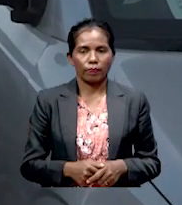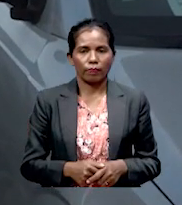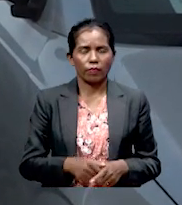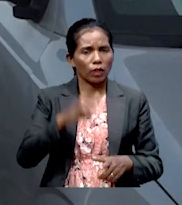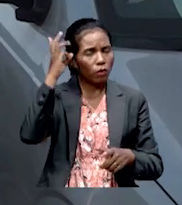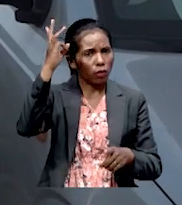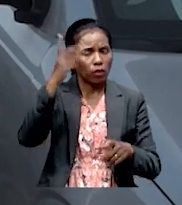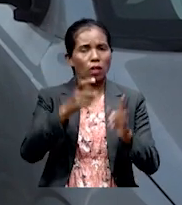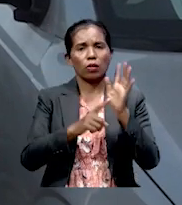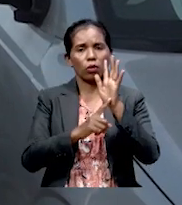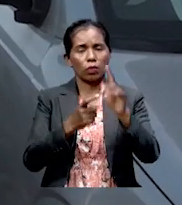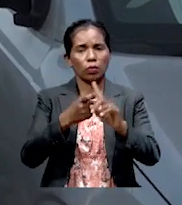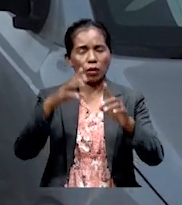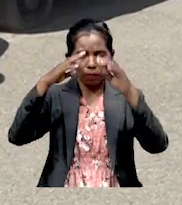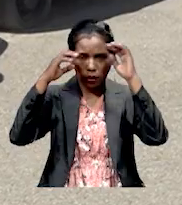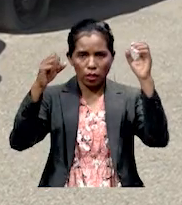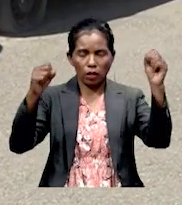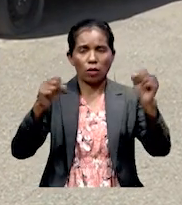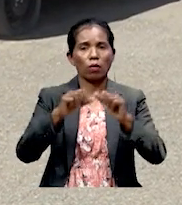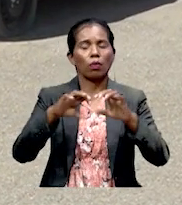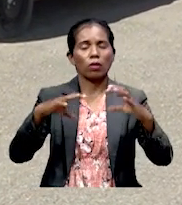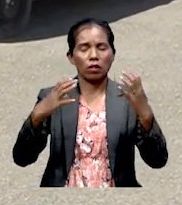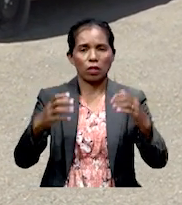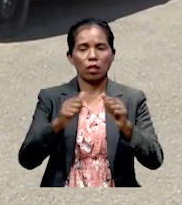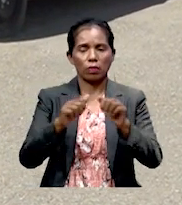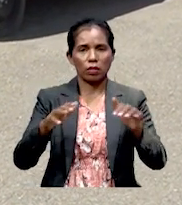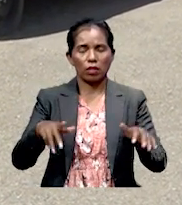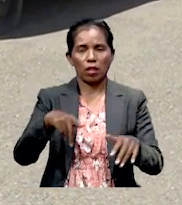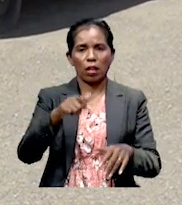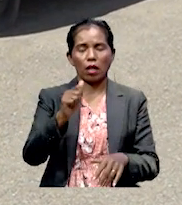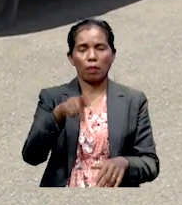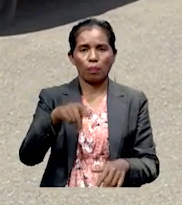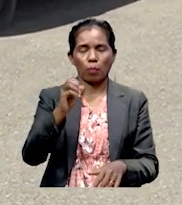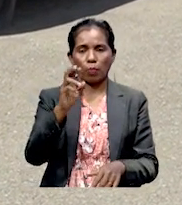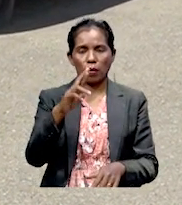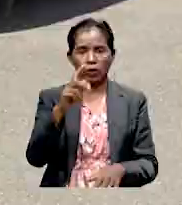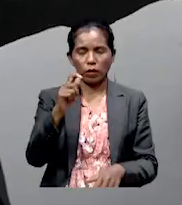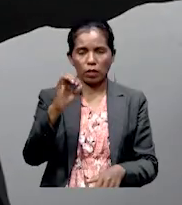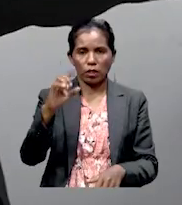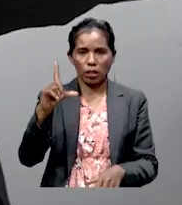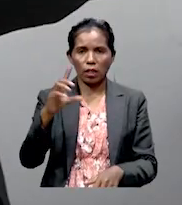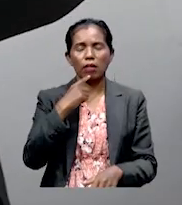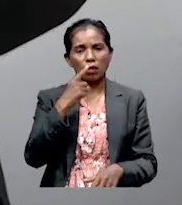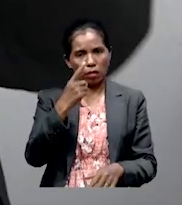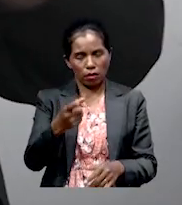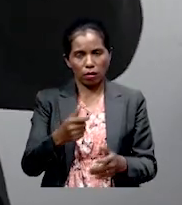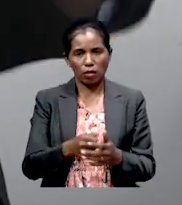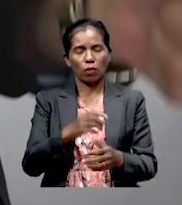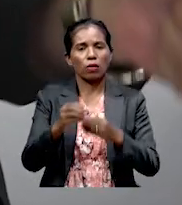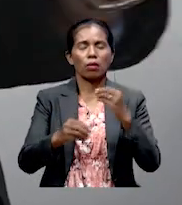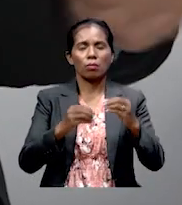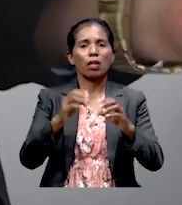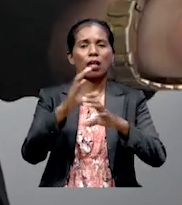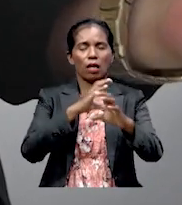Preocupação nem ratou se presidente do Conselho de Administração, Autoridade Portuária Timor-Leste, Lamartinho de Oliveira, relaciona a